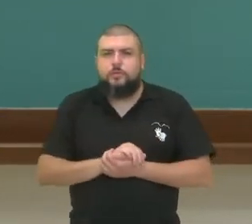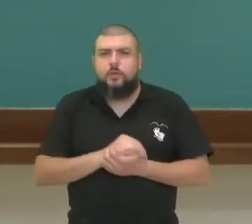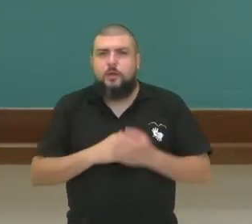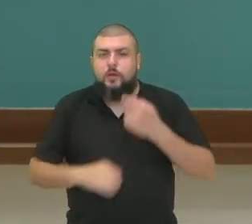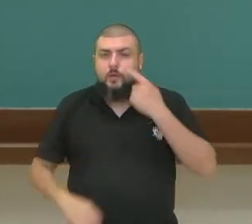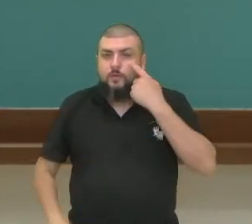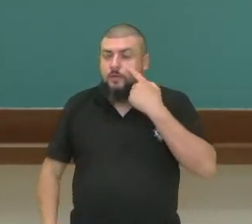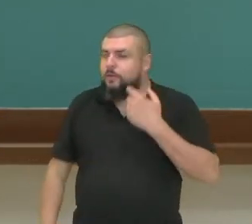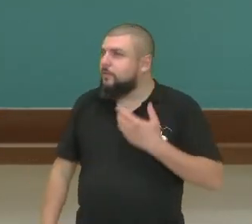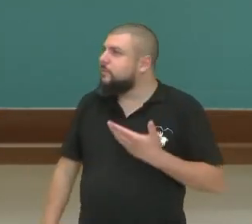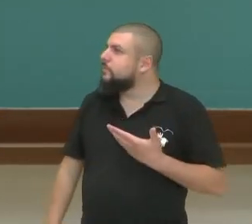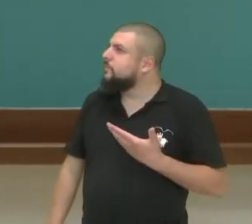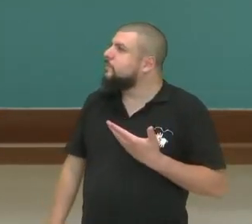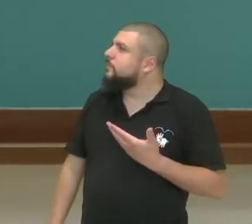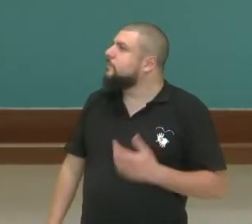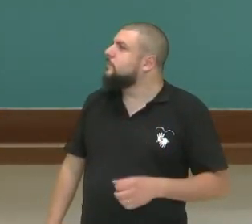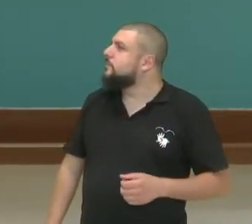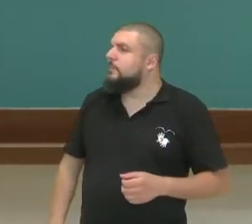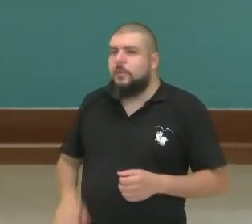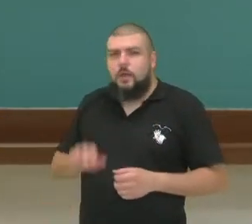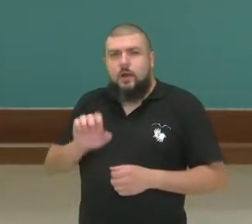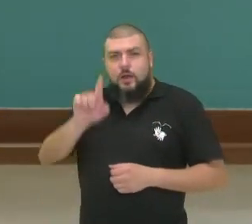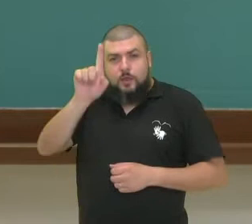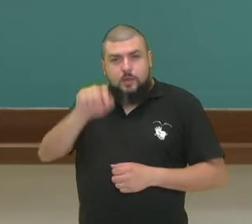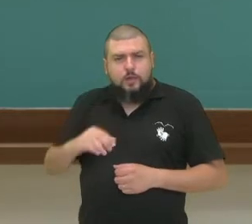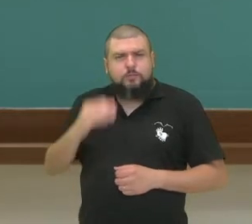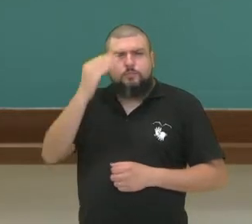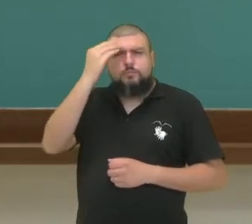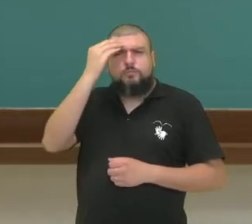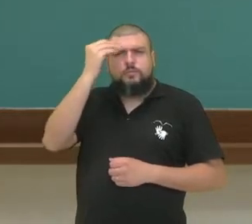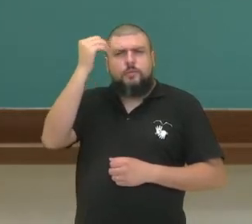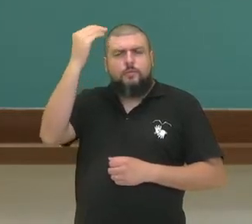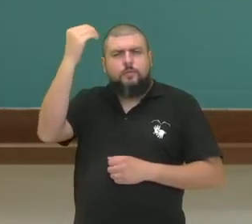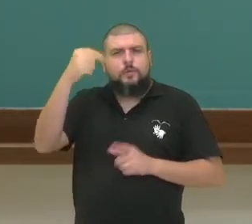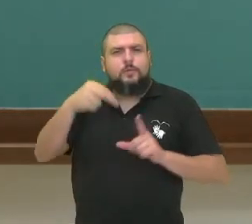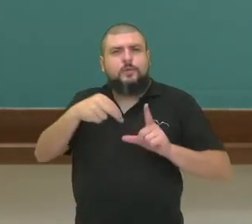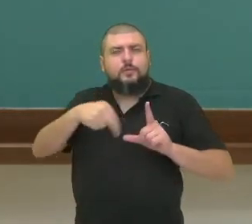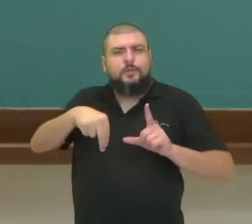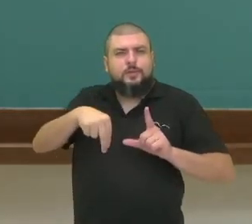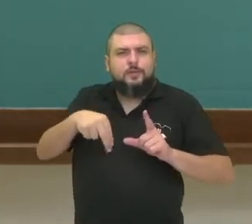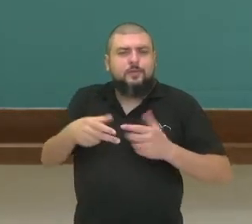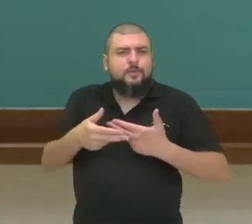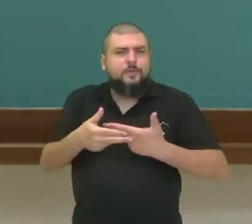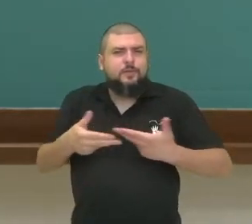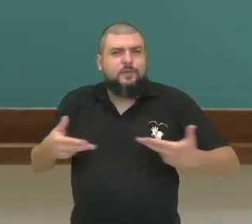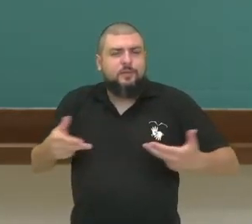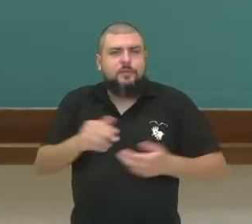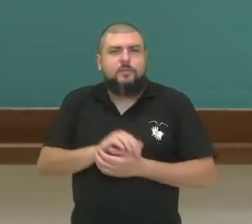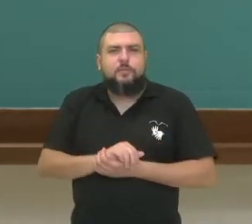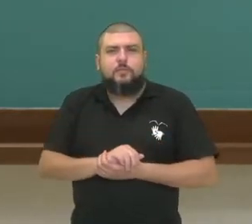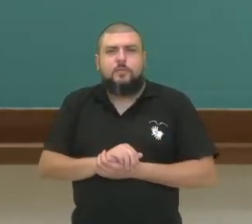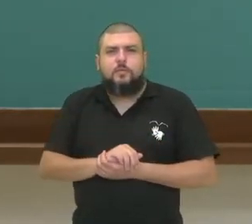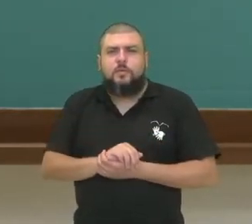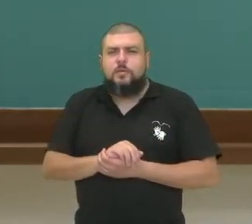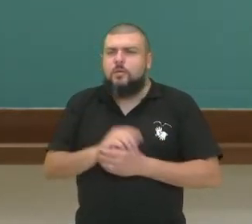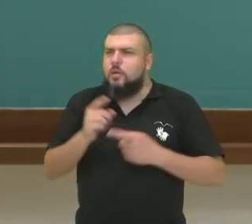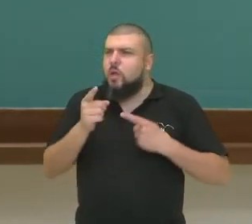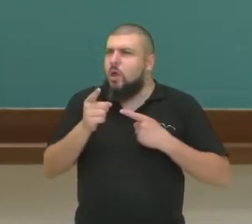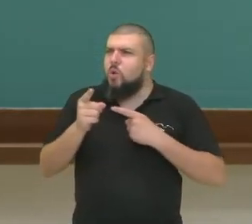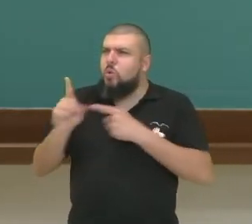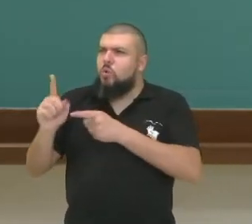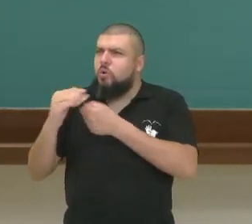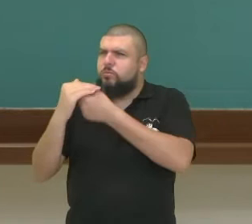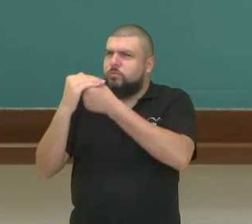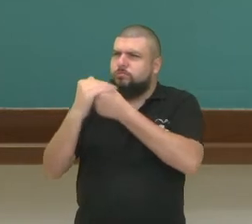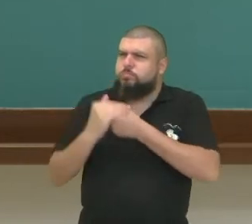aqui com várias atrizes e em cima escrito contra a censura e pela a cultura. Certo?